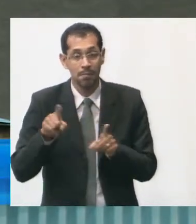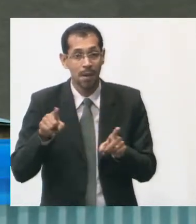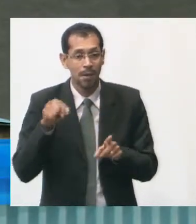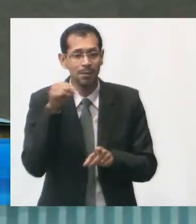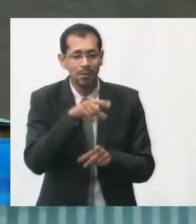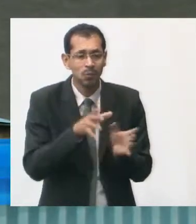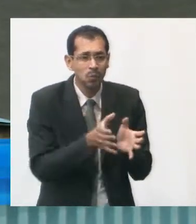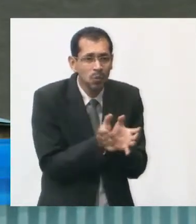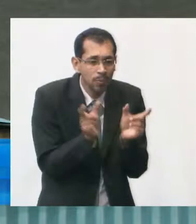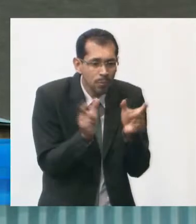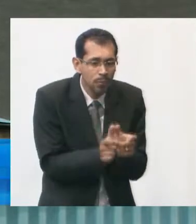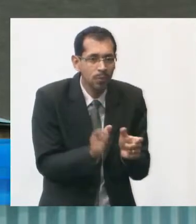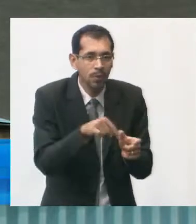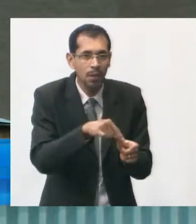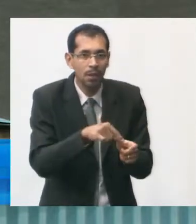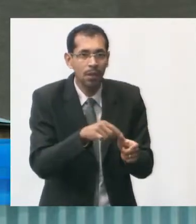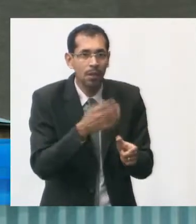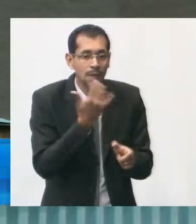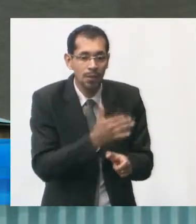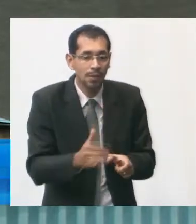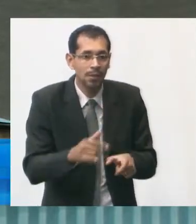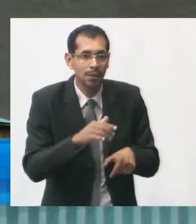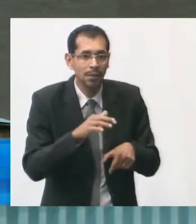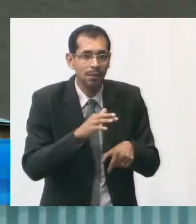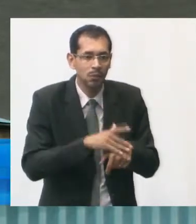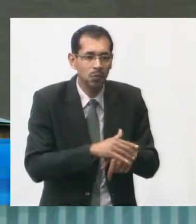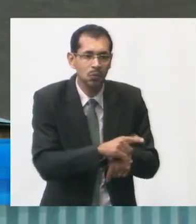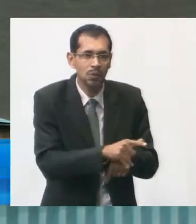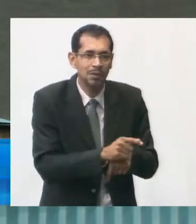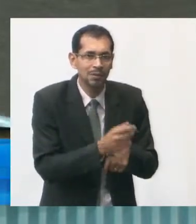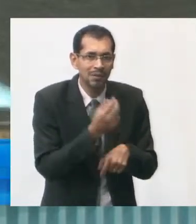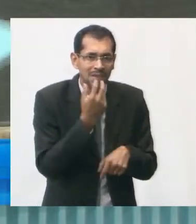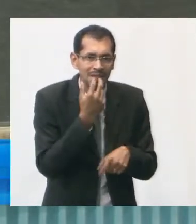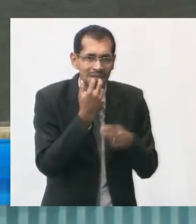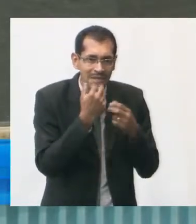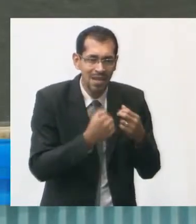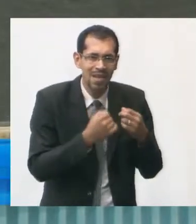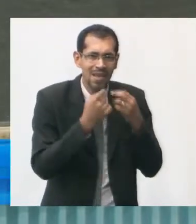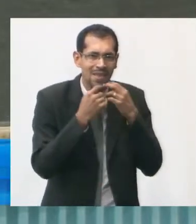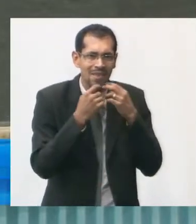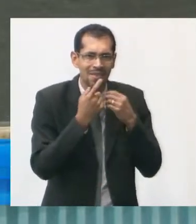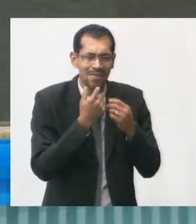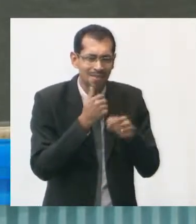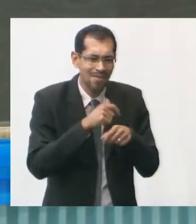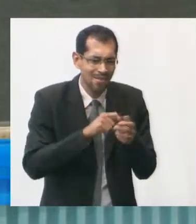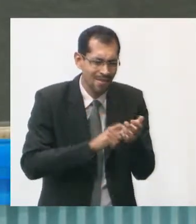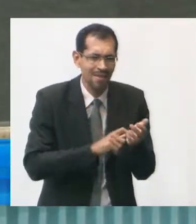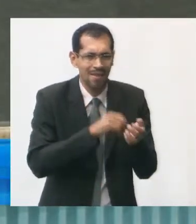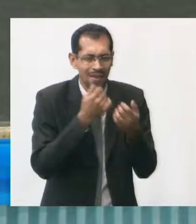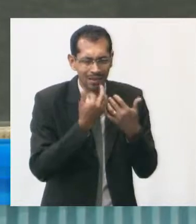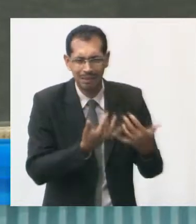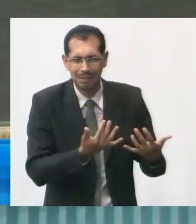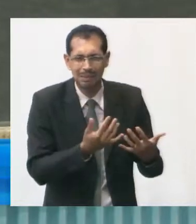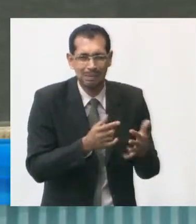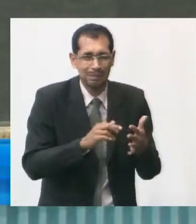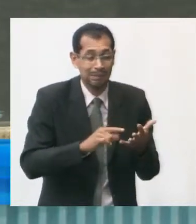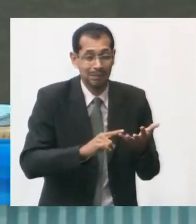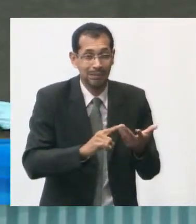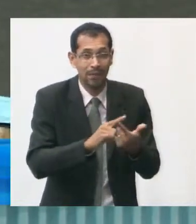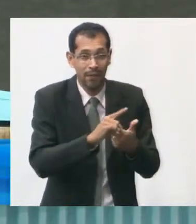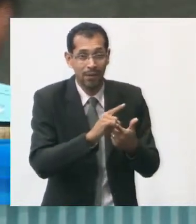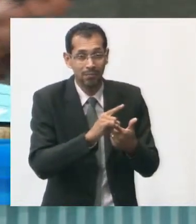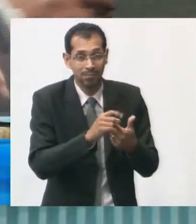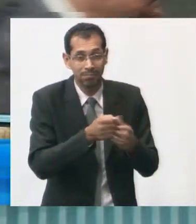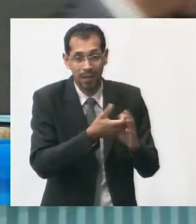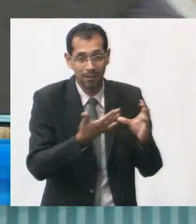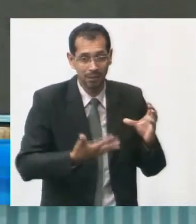mumificada, essas crianças ainda são invisíveis para o poder público. Então eu faço essa ressalva. Gostaria de falar que o vereador Davi, você fez uma